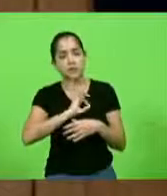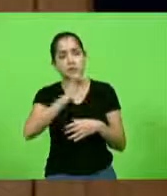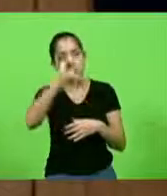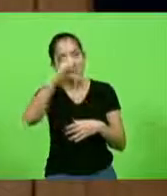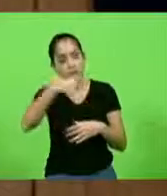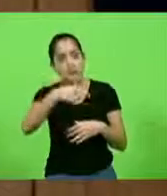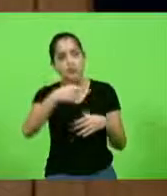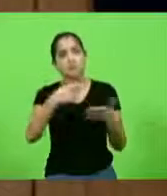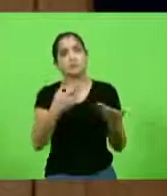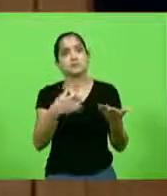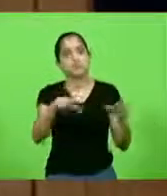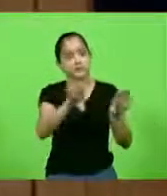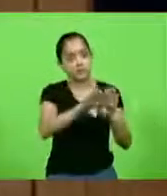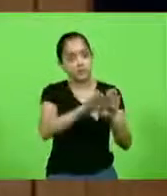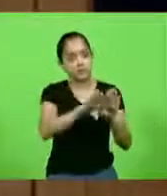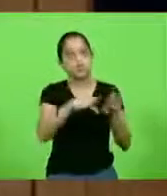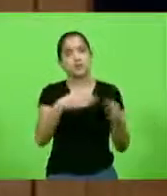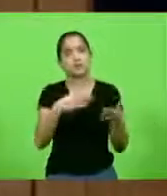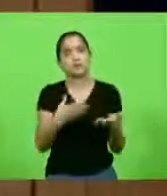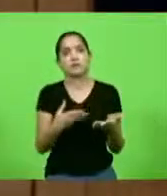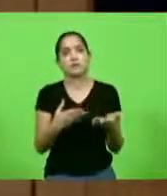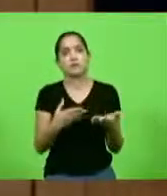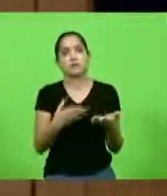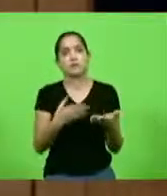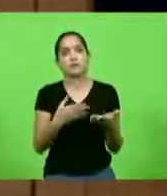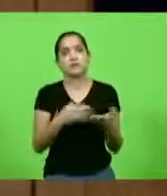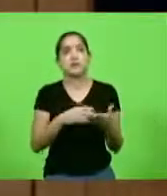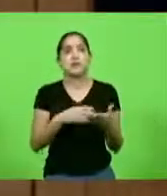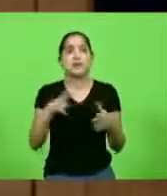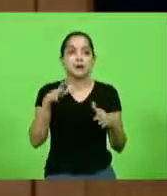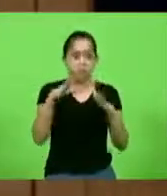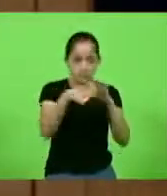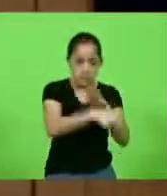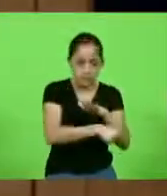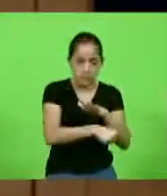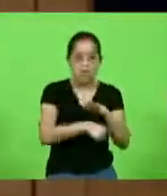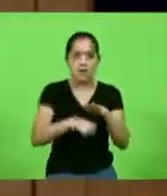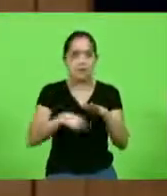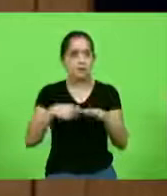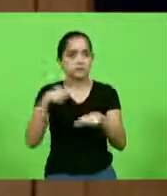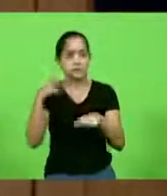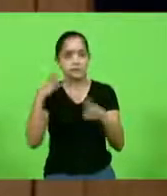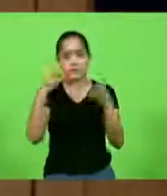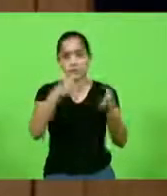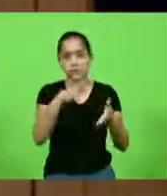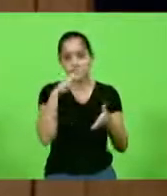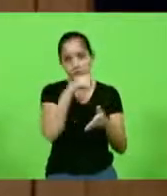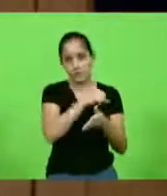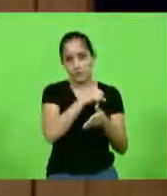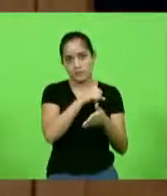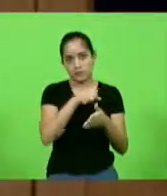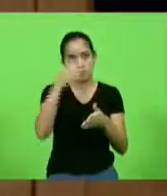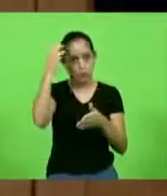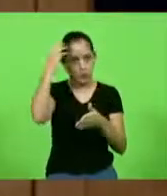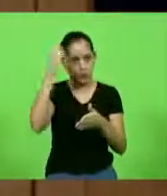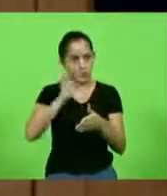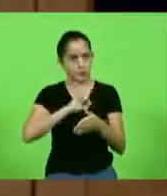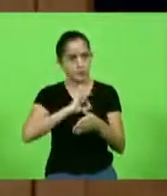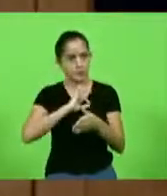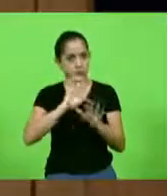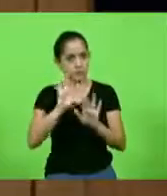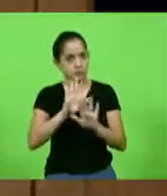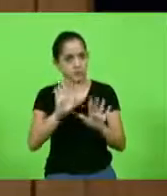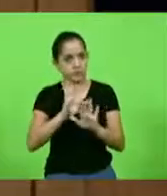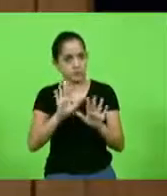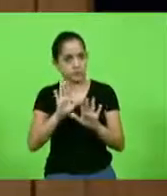aí vem a polícia e quer fechar, mas se tivesse assaltado ele, a polícia não ia chegar tão rápido. E eu não estou botando a culpa aqui na polícia, estou botando a culpa aqui